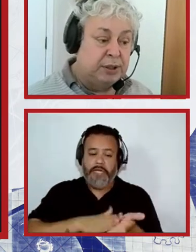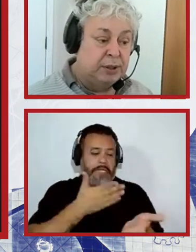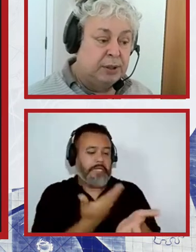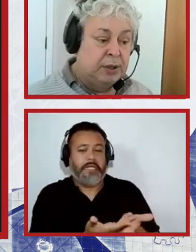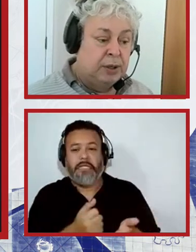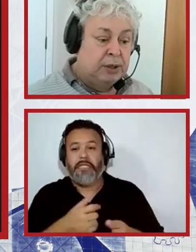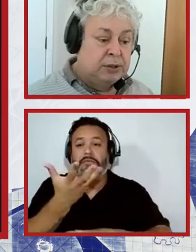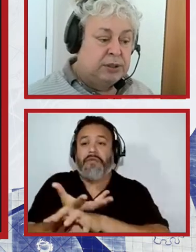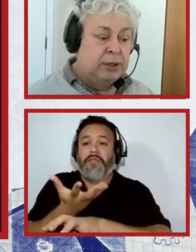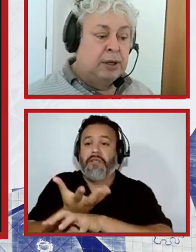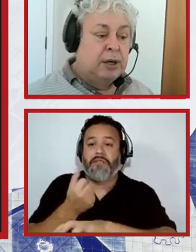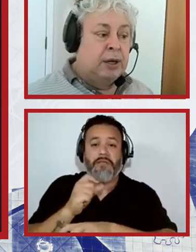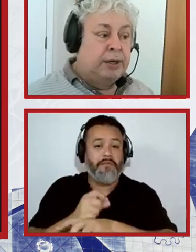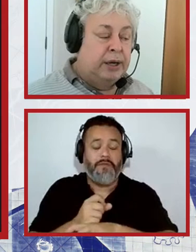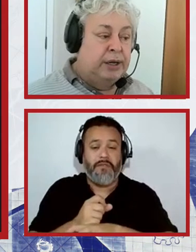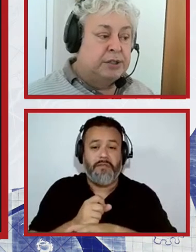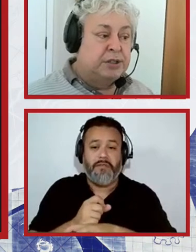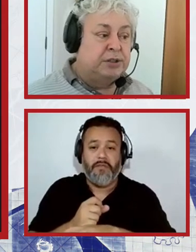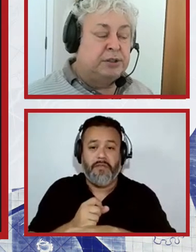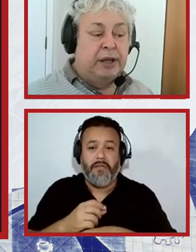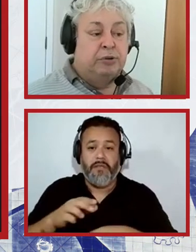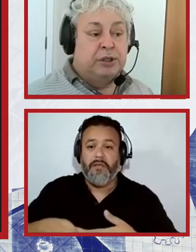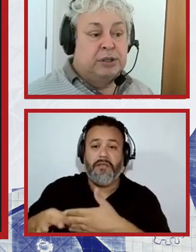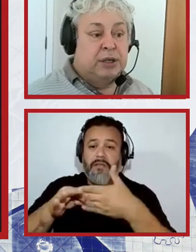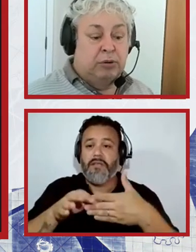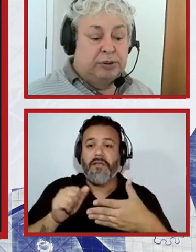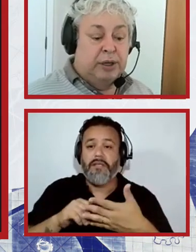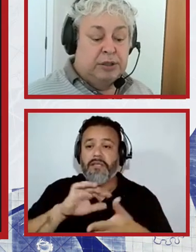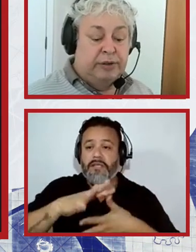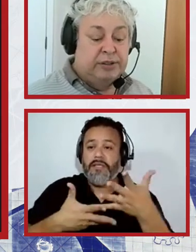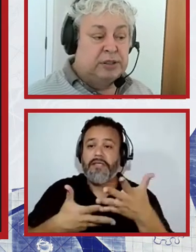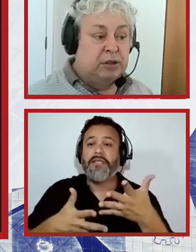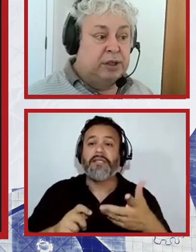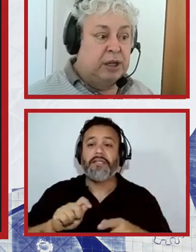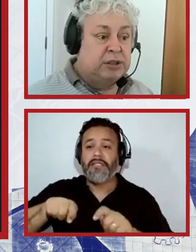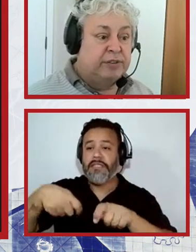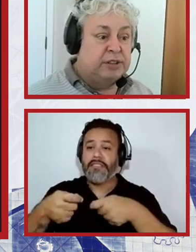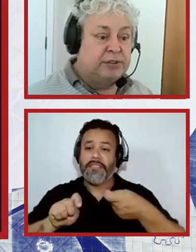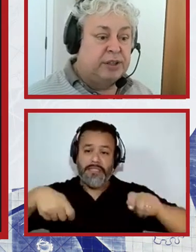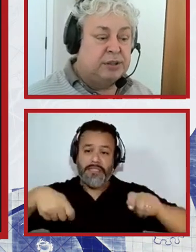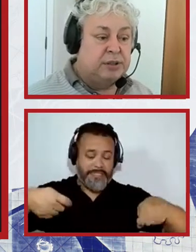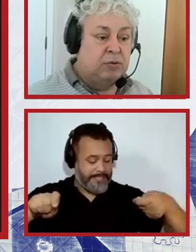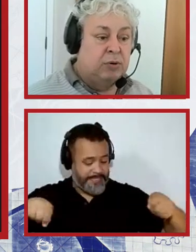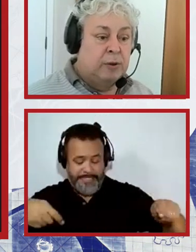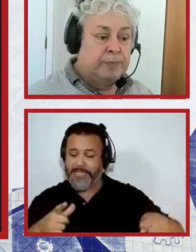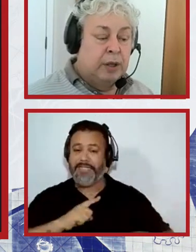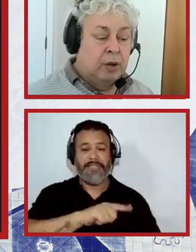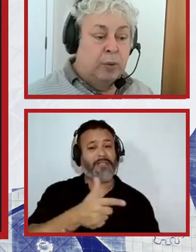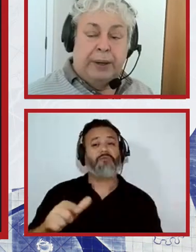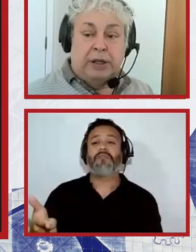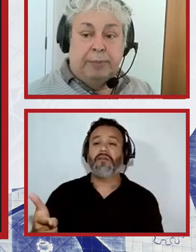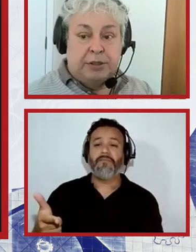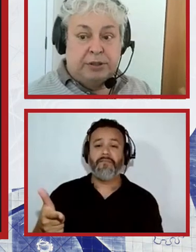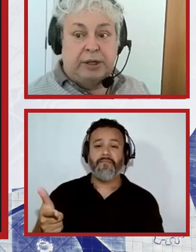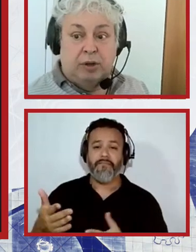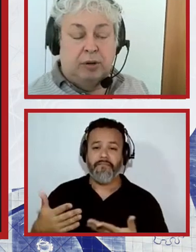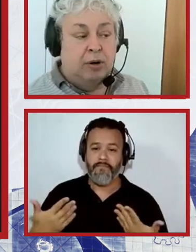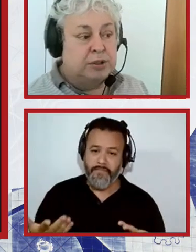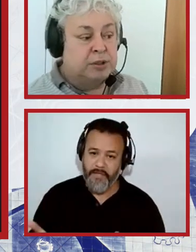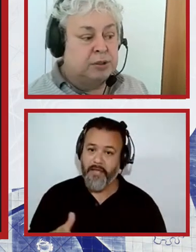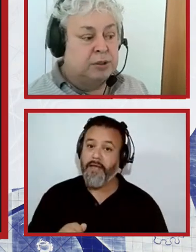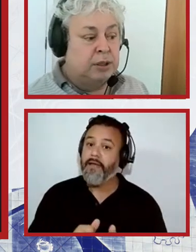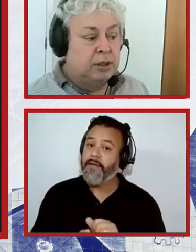nem existem. Sim, e aí a gente tem que utilizar alternativas, e as alternativas às vezes são